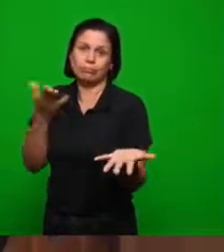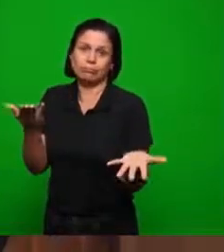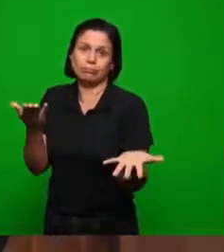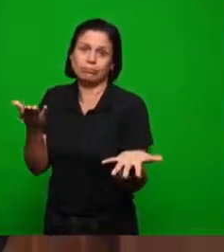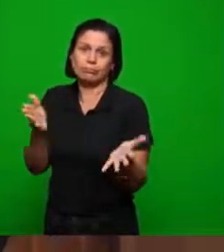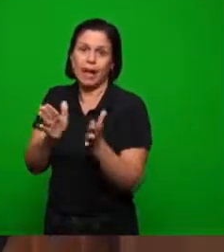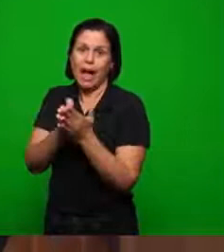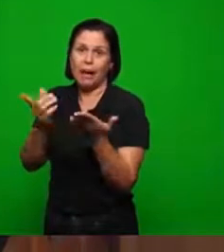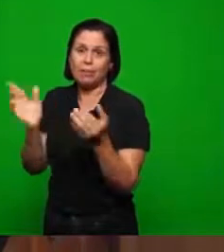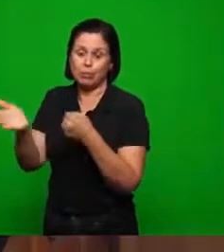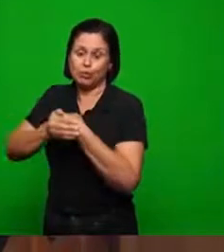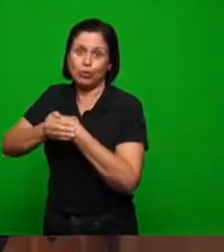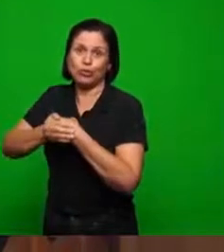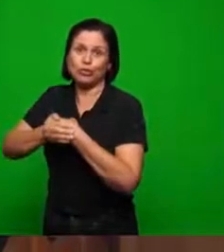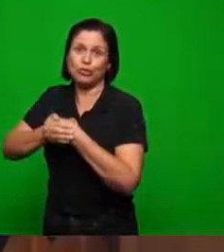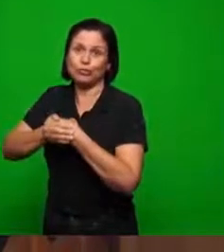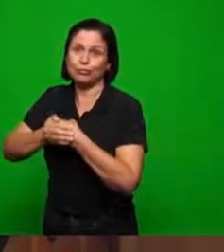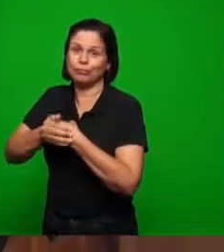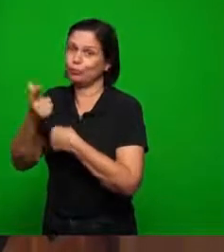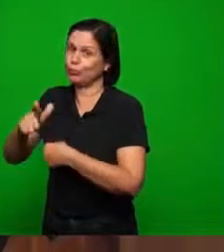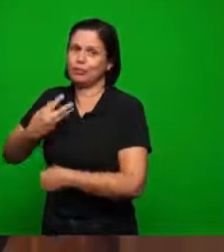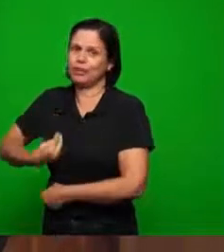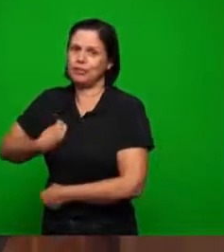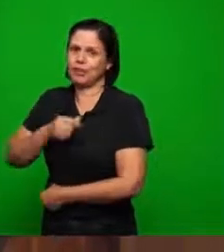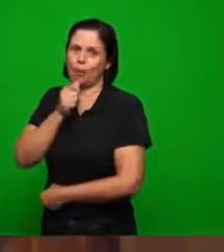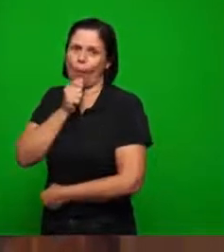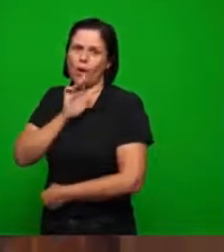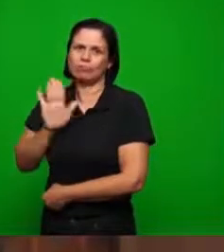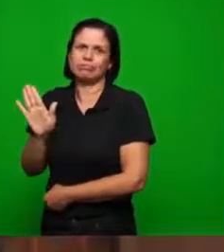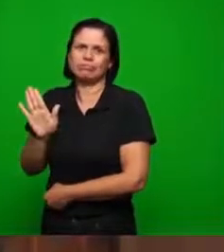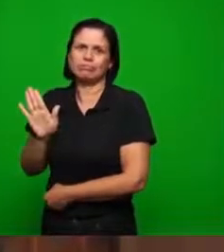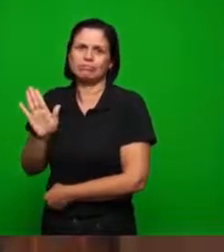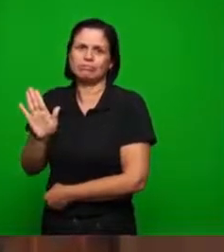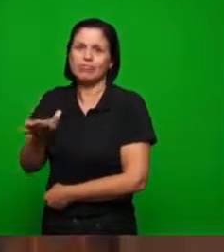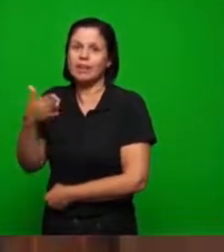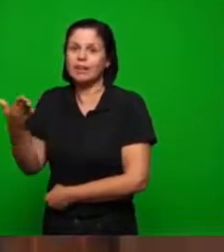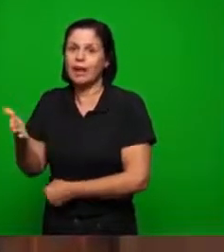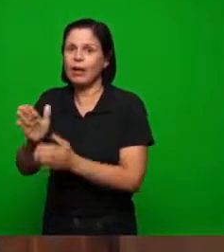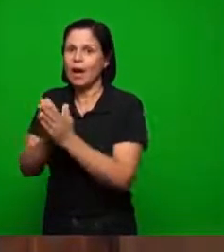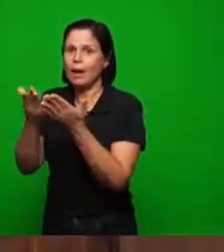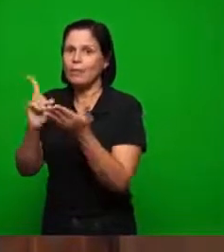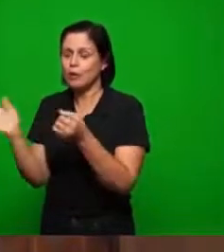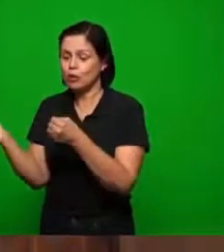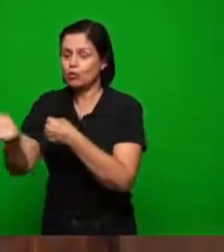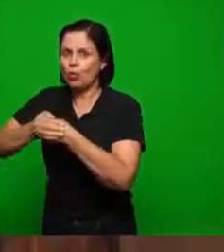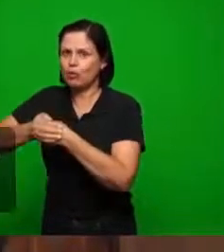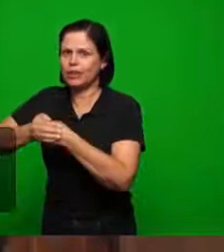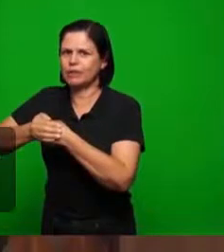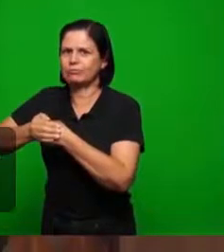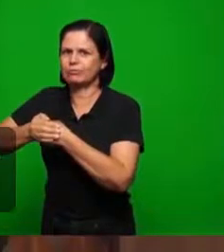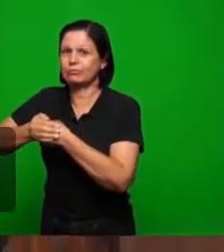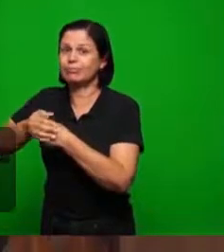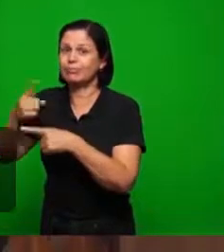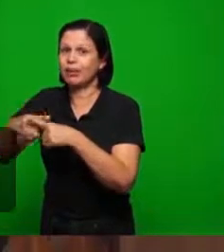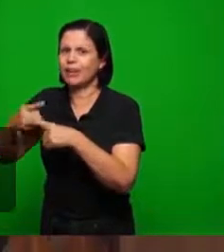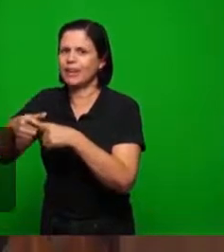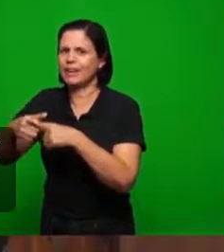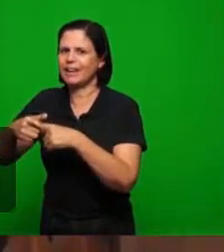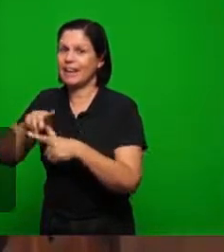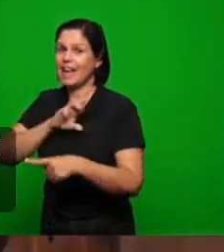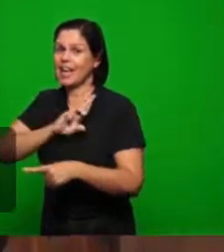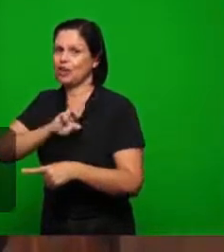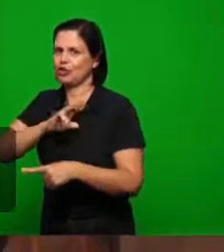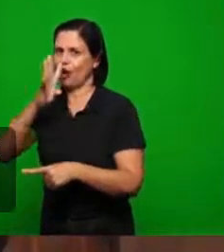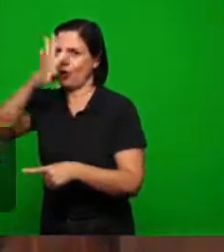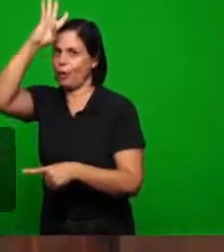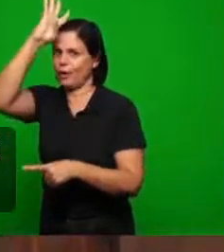escondida, não existe vida. Então eles fizeram isso. Esconderam a palavra, porque transformaram.